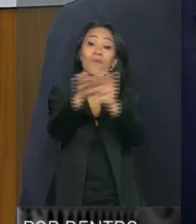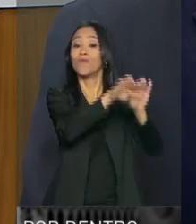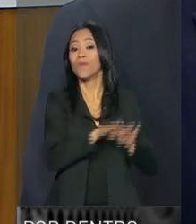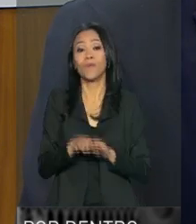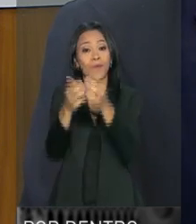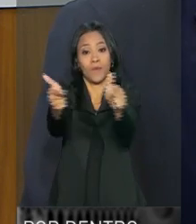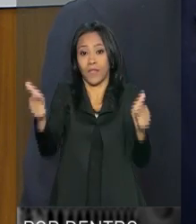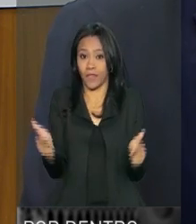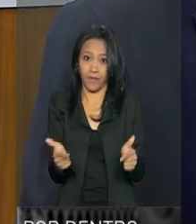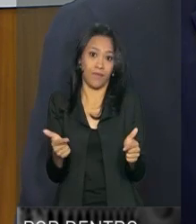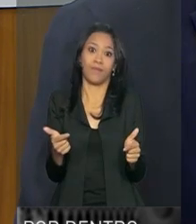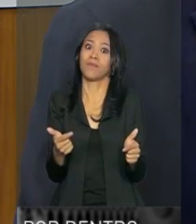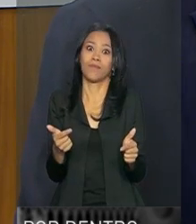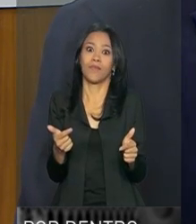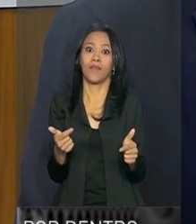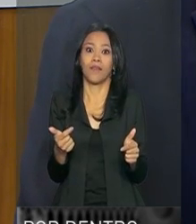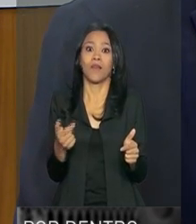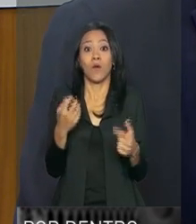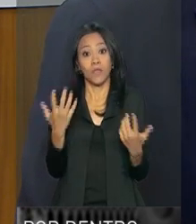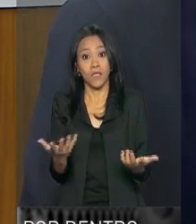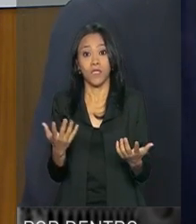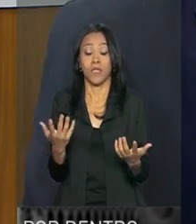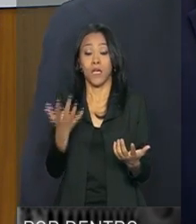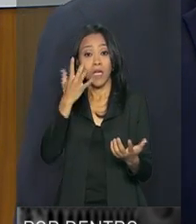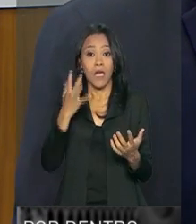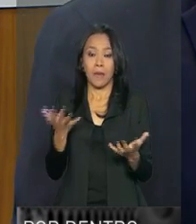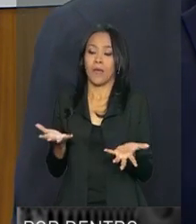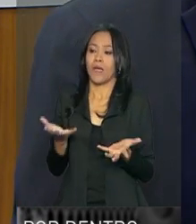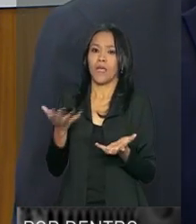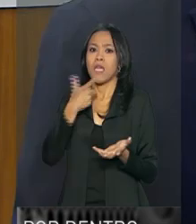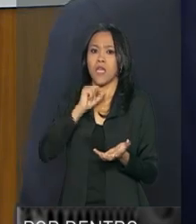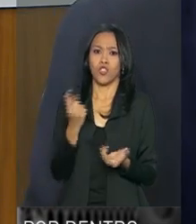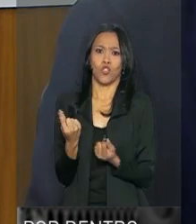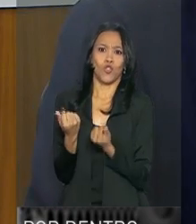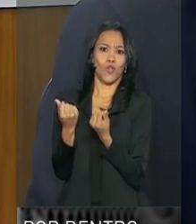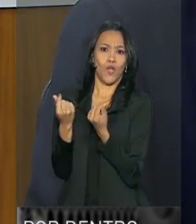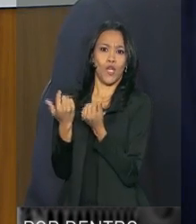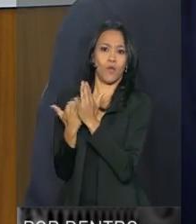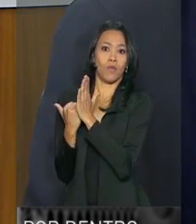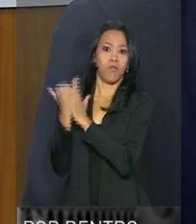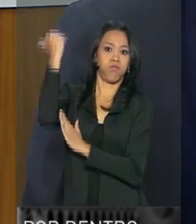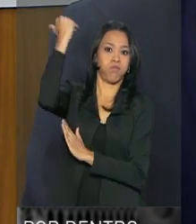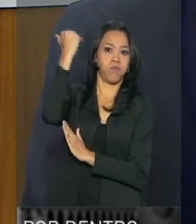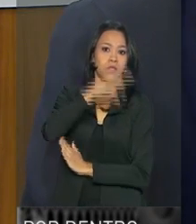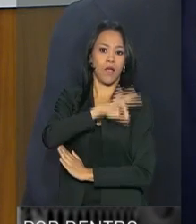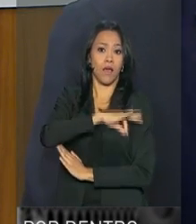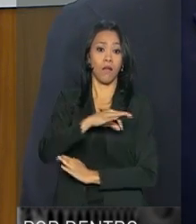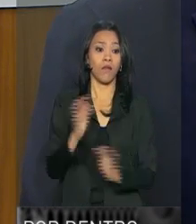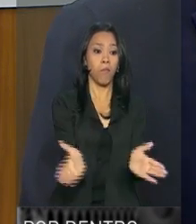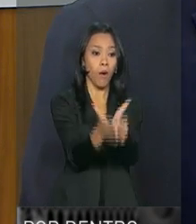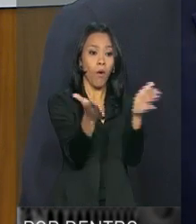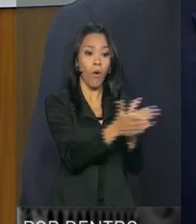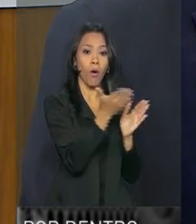chamam de robin hood ao contrário ou seja ele dá mais para os que ganham mais e menos para os que ganham menos na